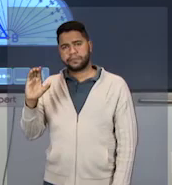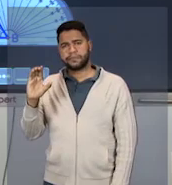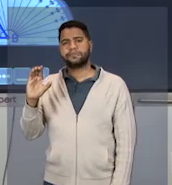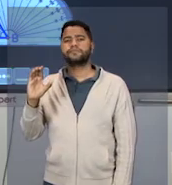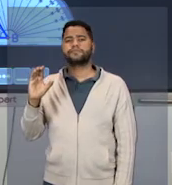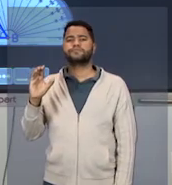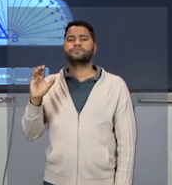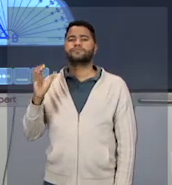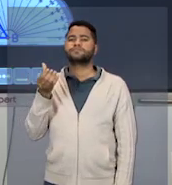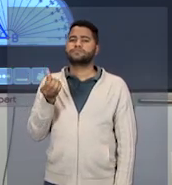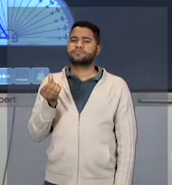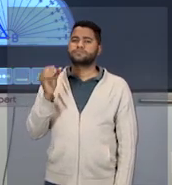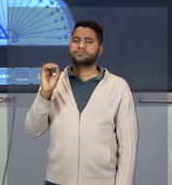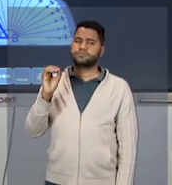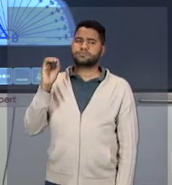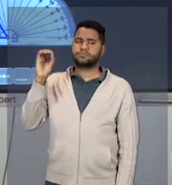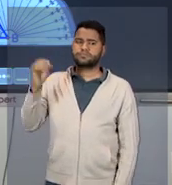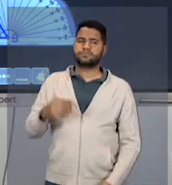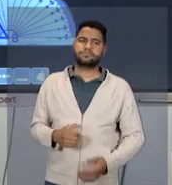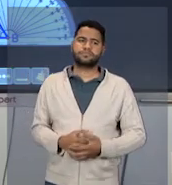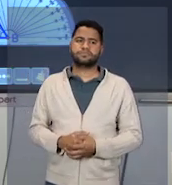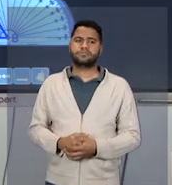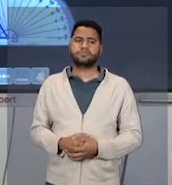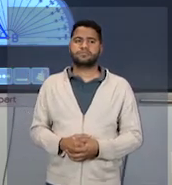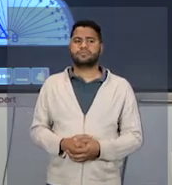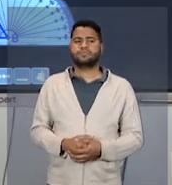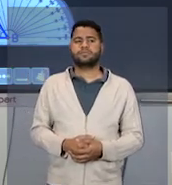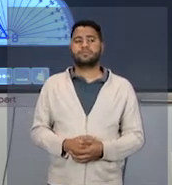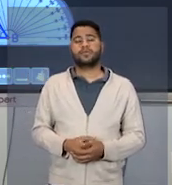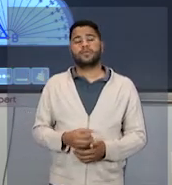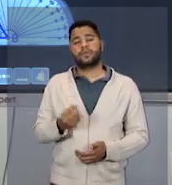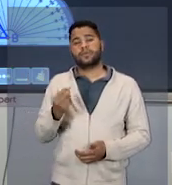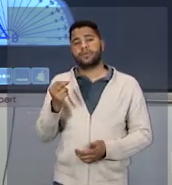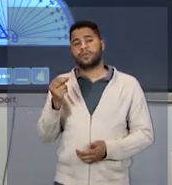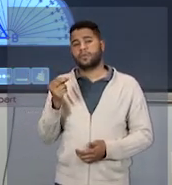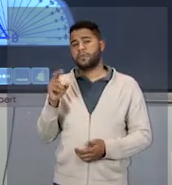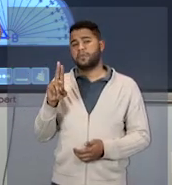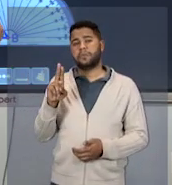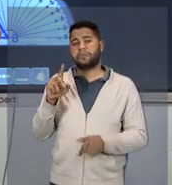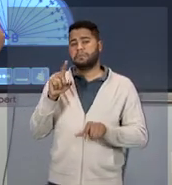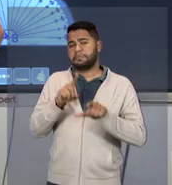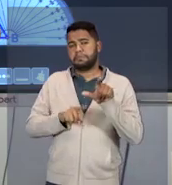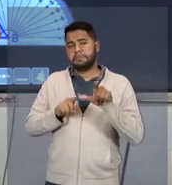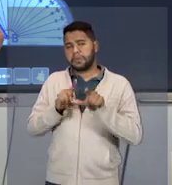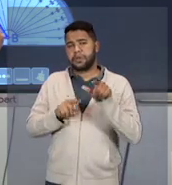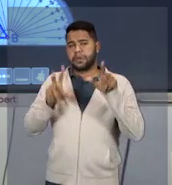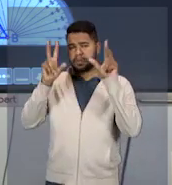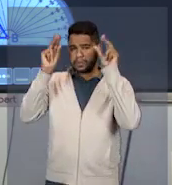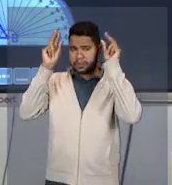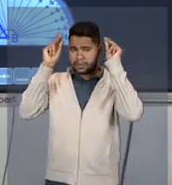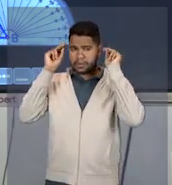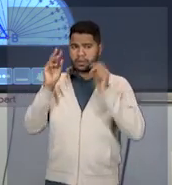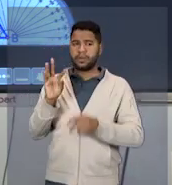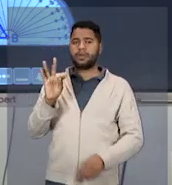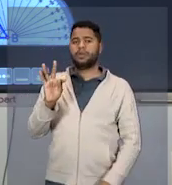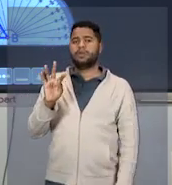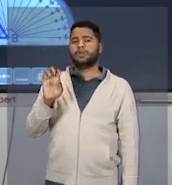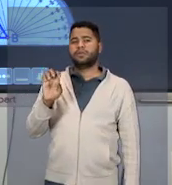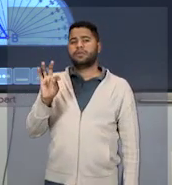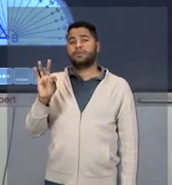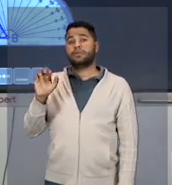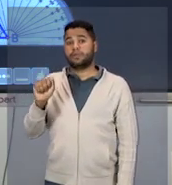ABC é 60 graus, ou eu posso dar uma letra grega. Então, por exemplo, a letra θ.